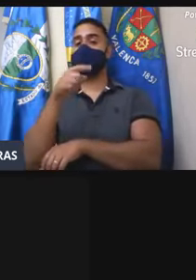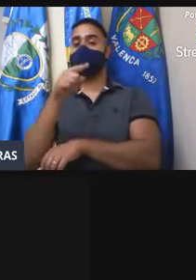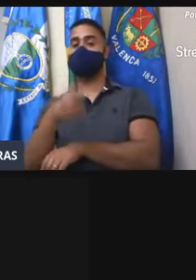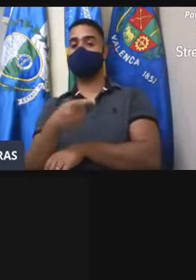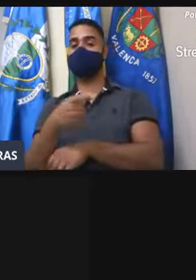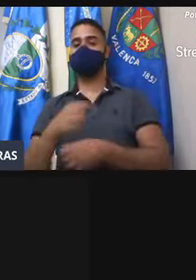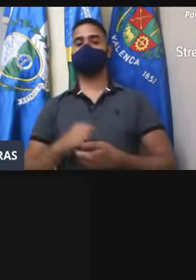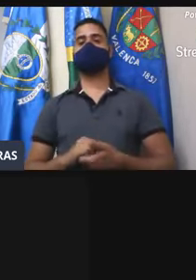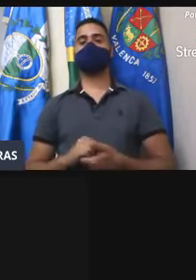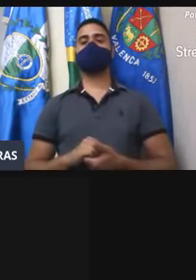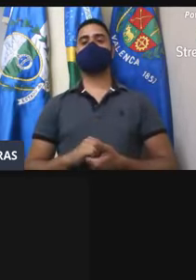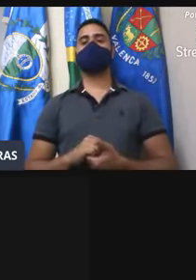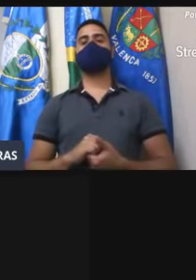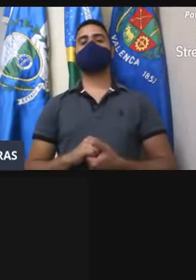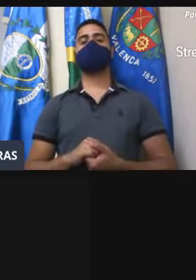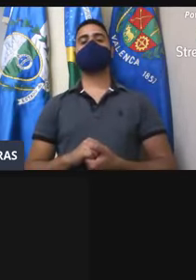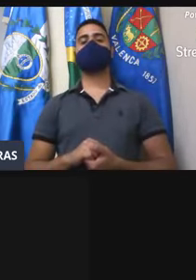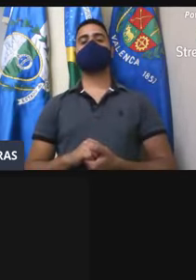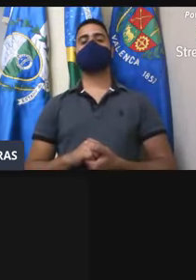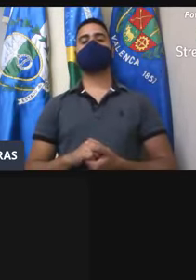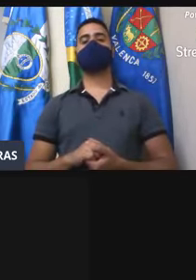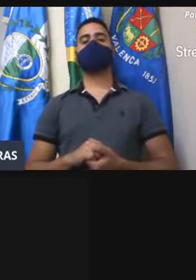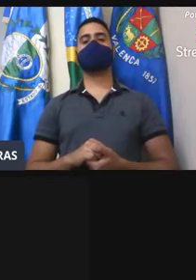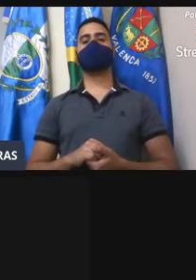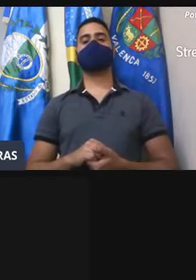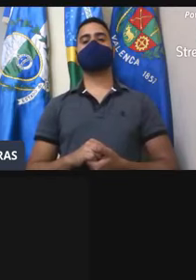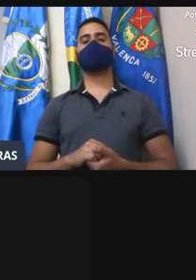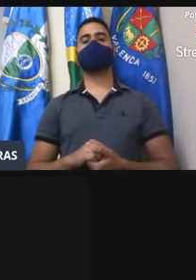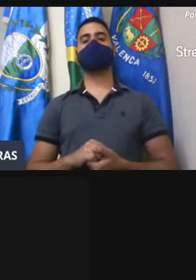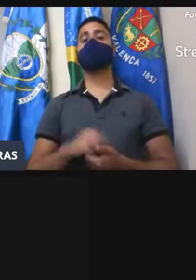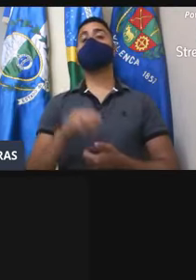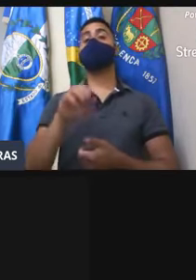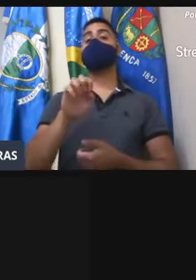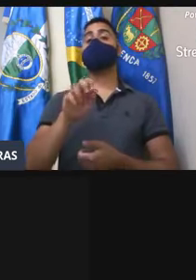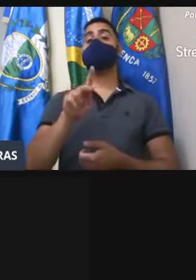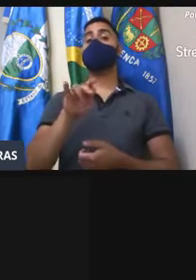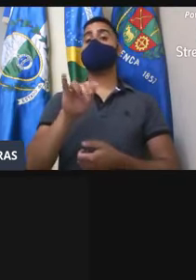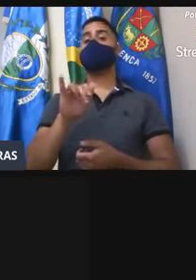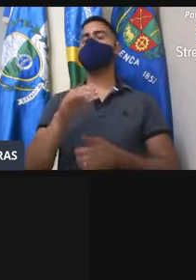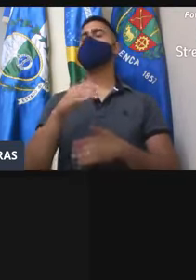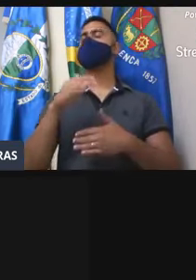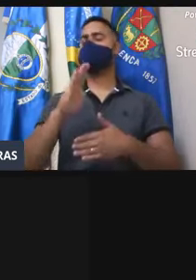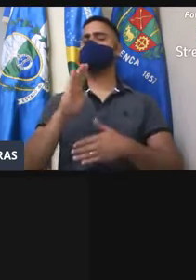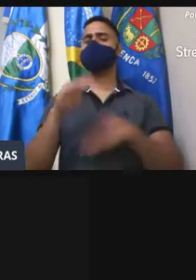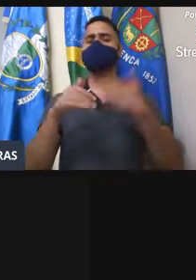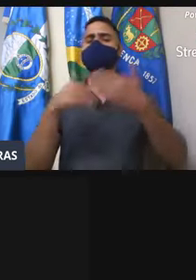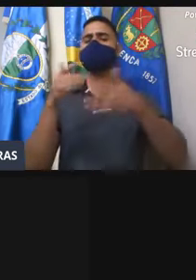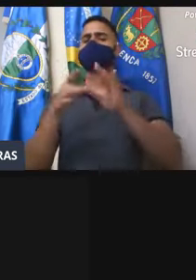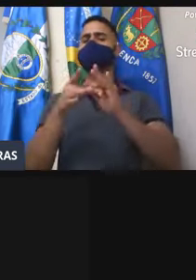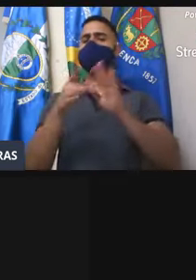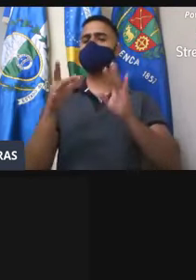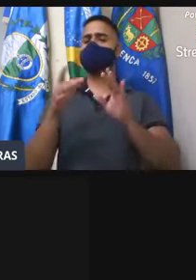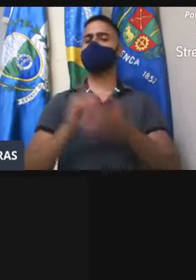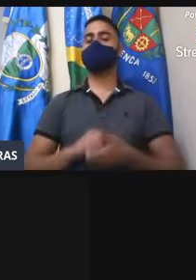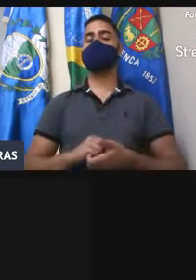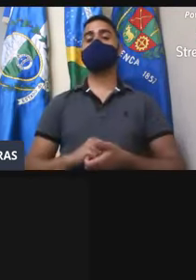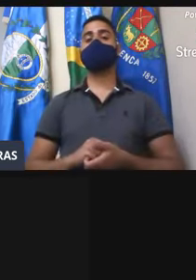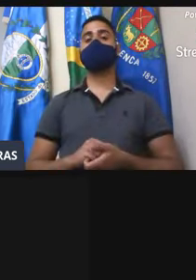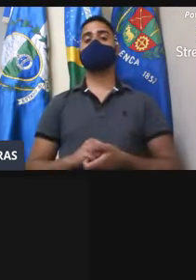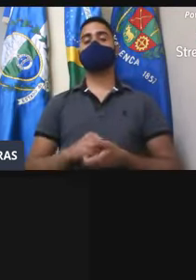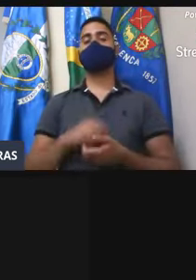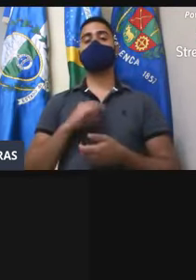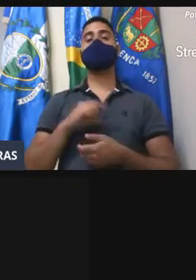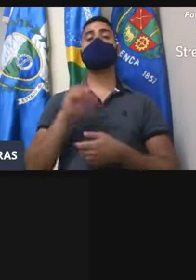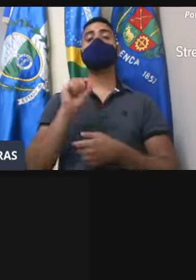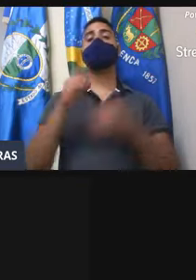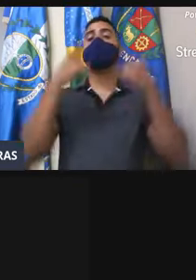381.600. Com relação aos EPIs, o processo já se encontra em trâmite de licitação. São